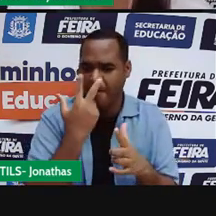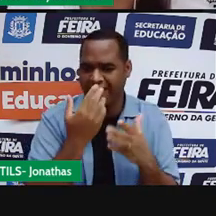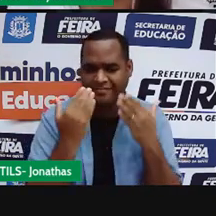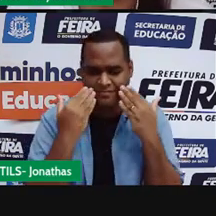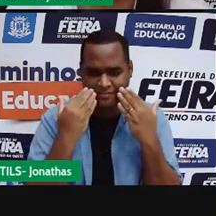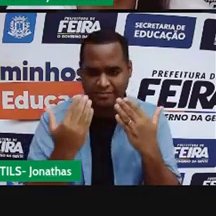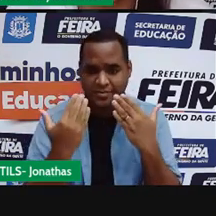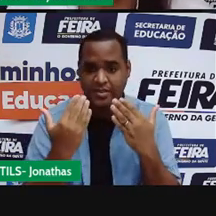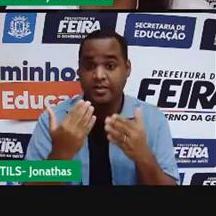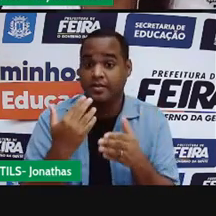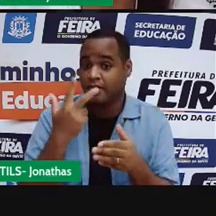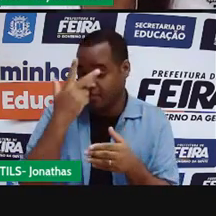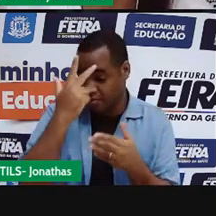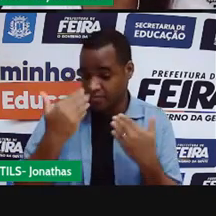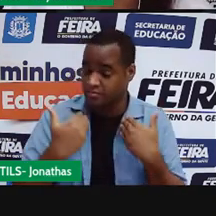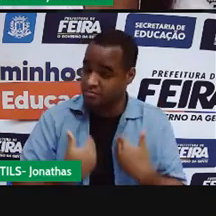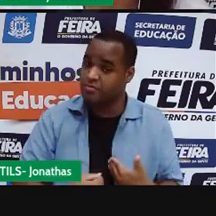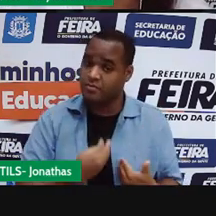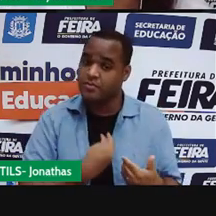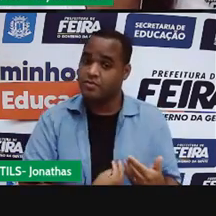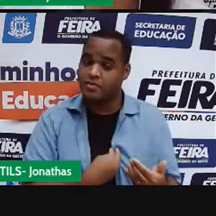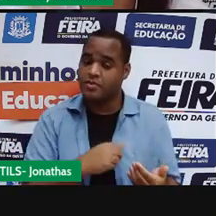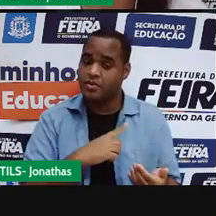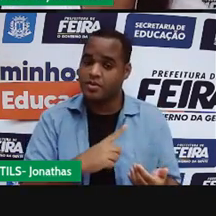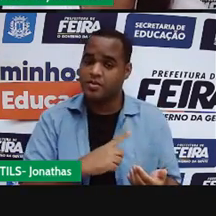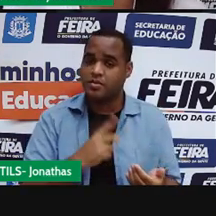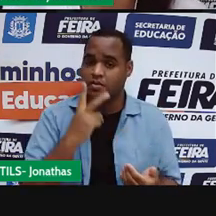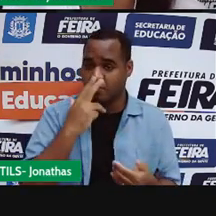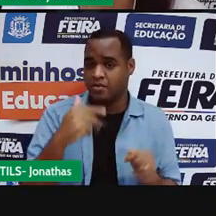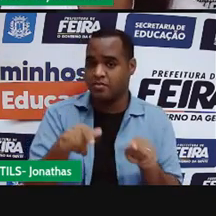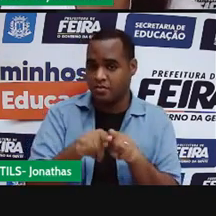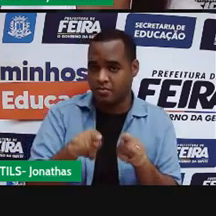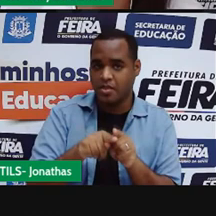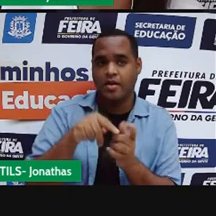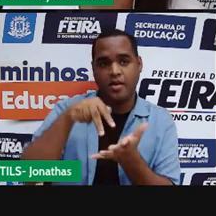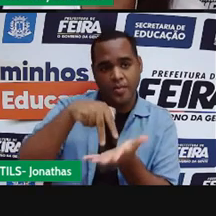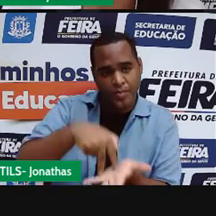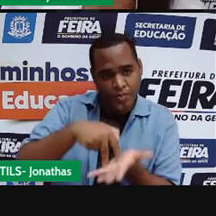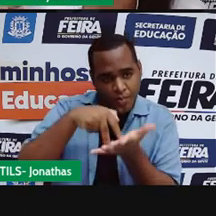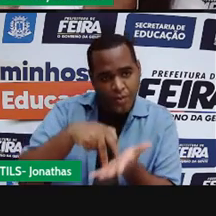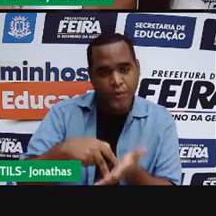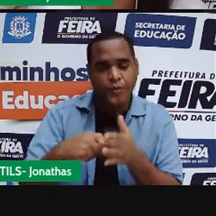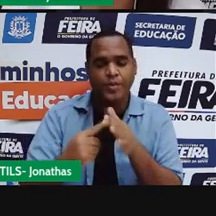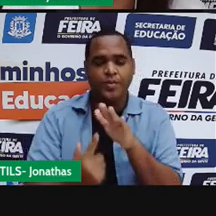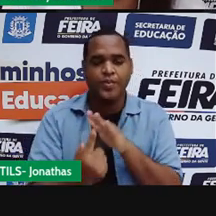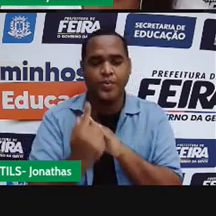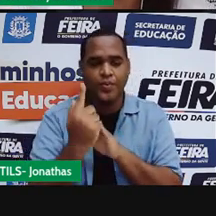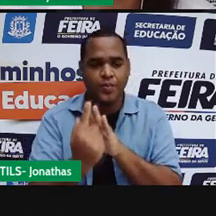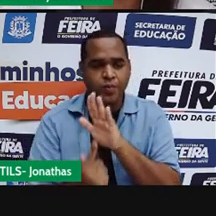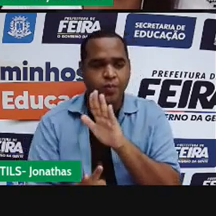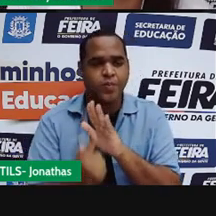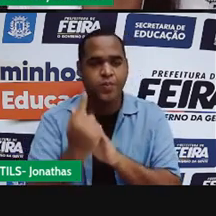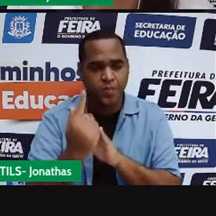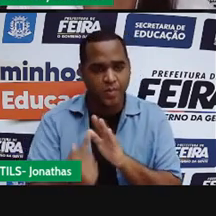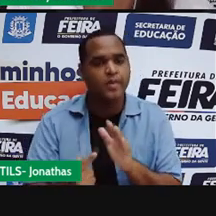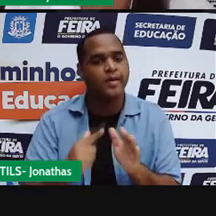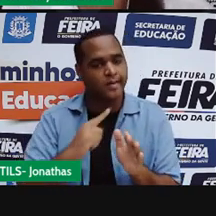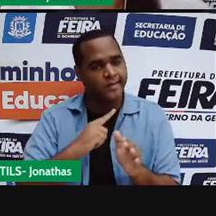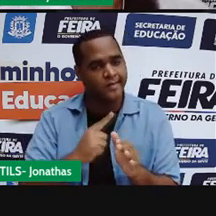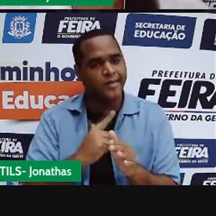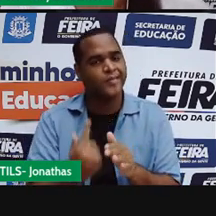a quantidade de massa que tem ali, porque está também sendo influenciado pela força da gravidade. Ela está ali